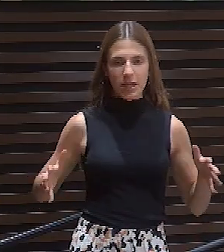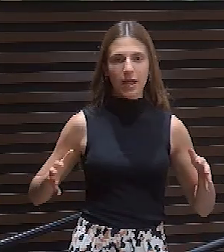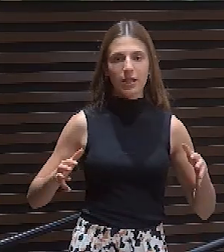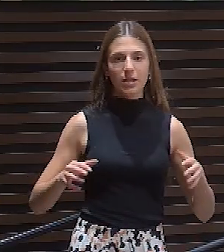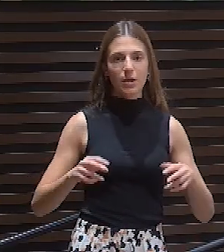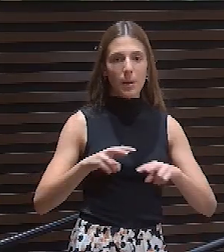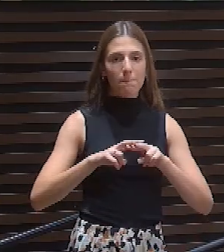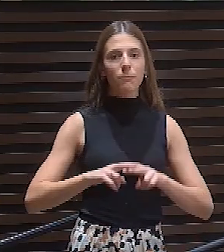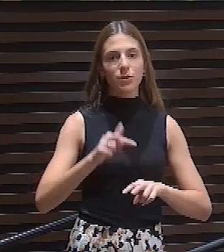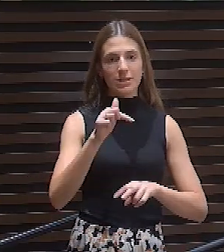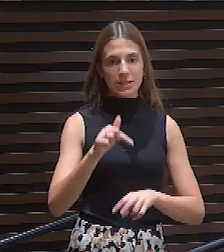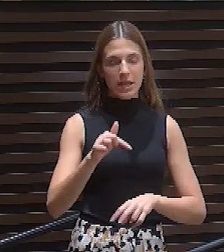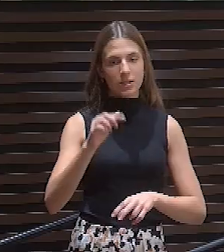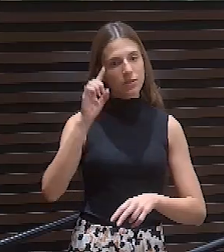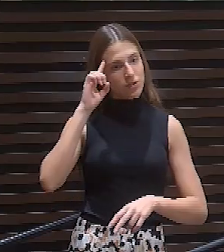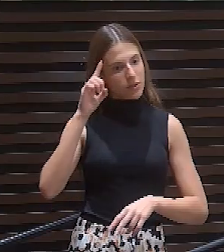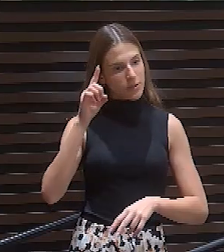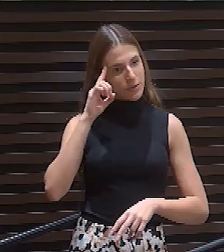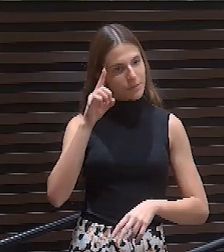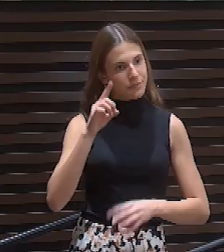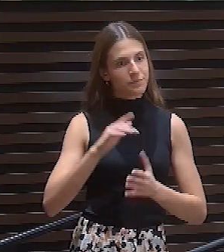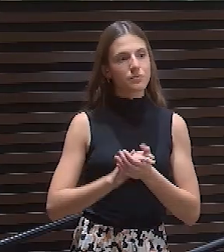Pai querido,